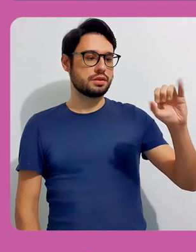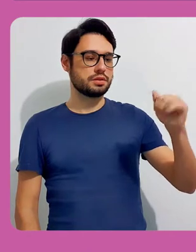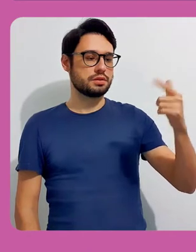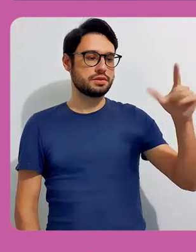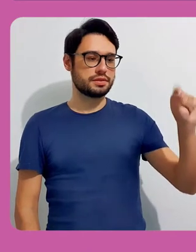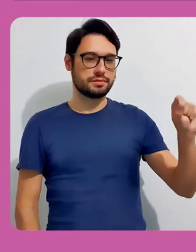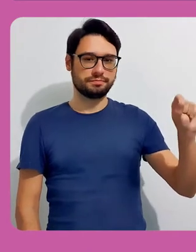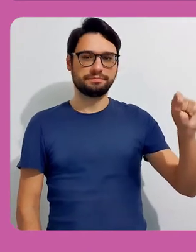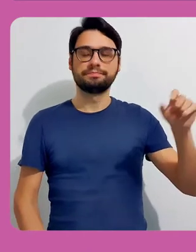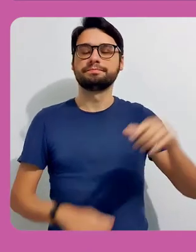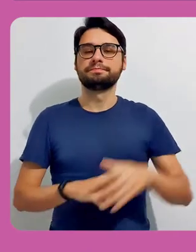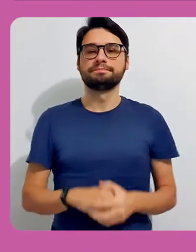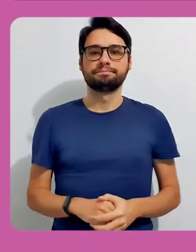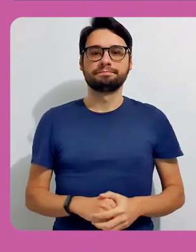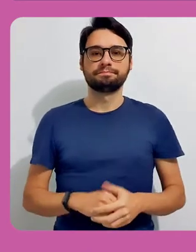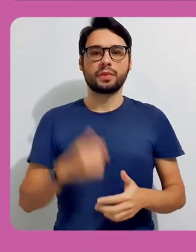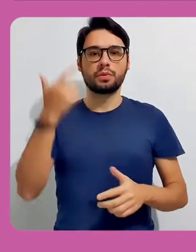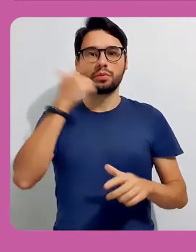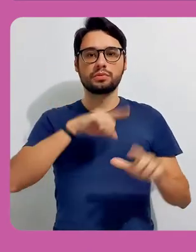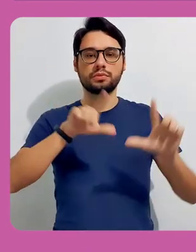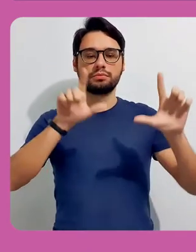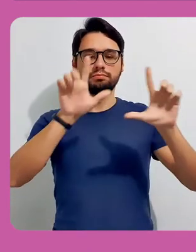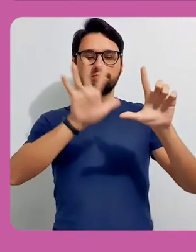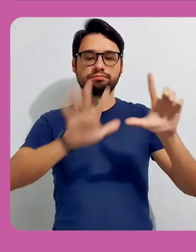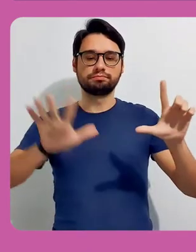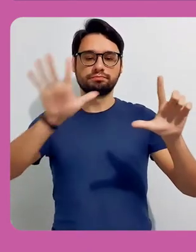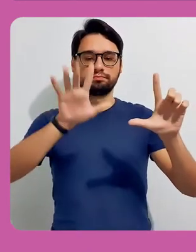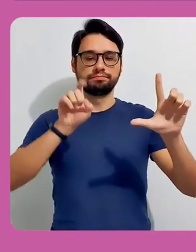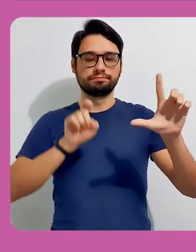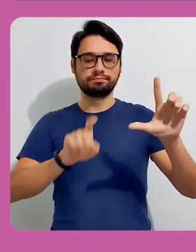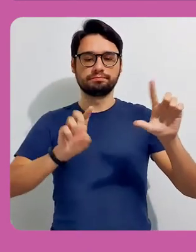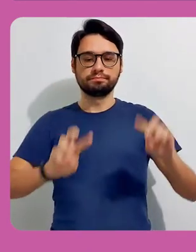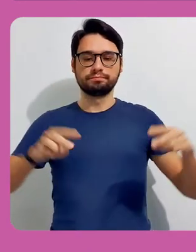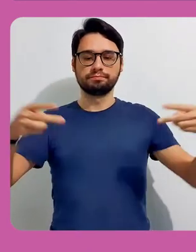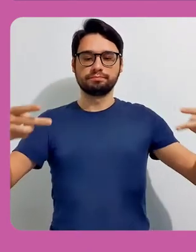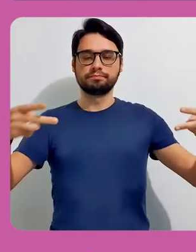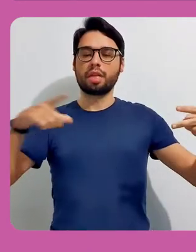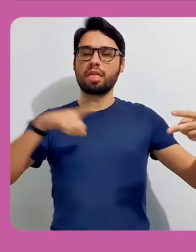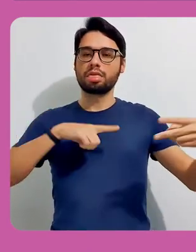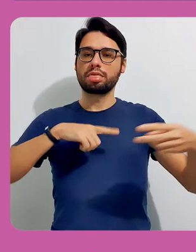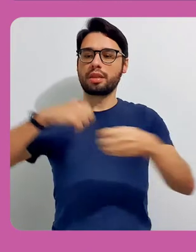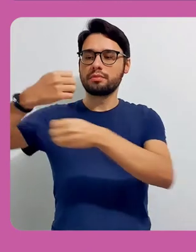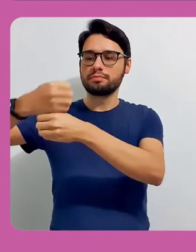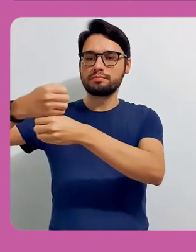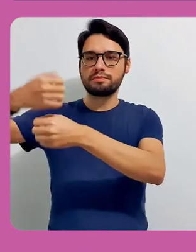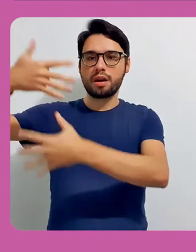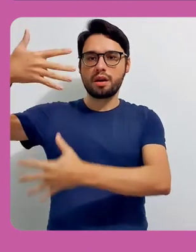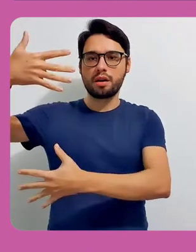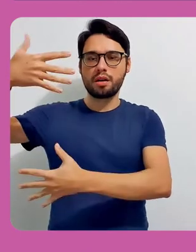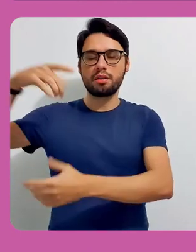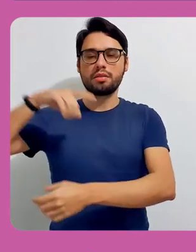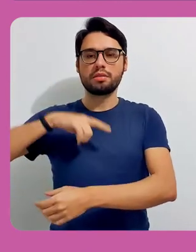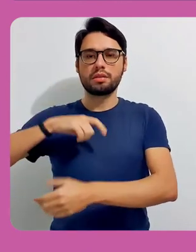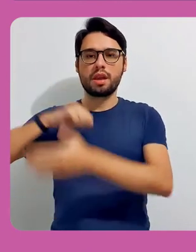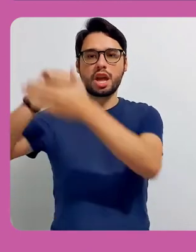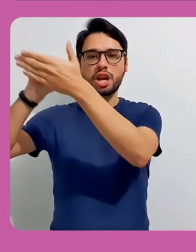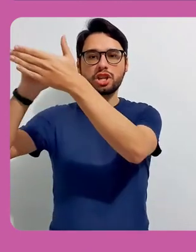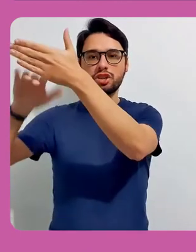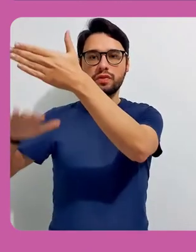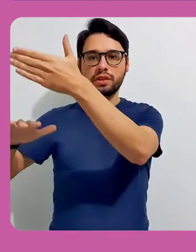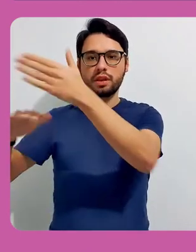opção se aplicarmos desse link nós vemos aqui as